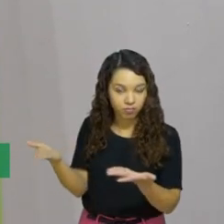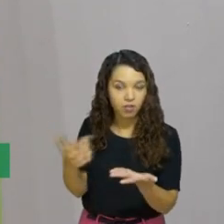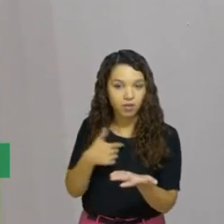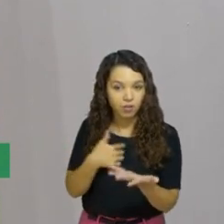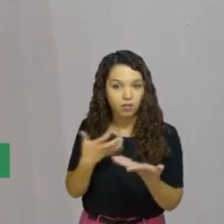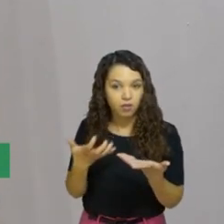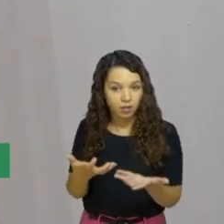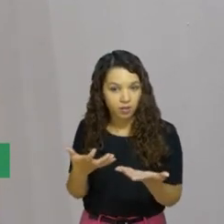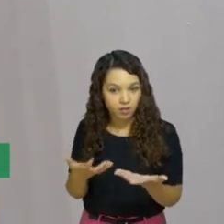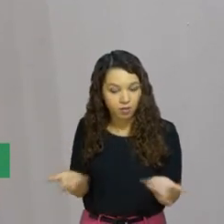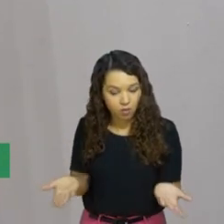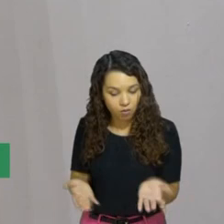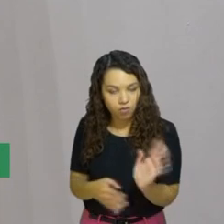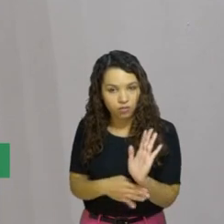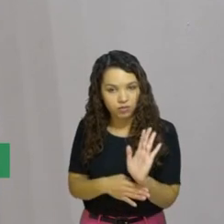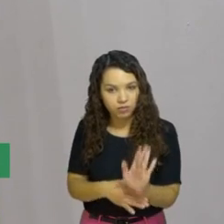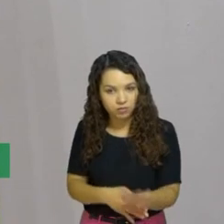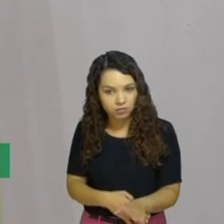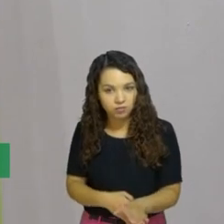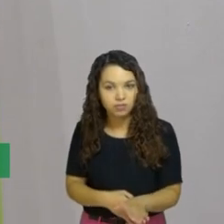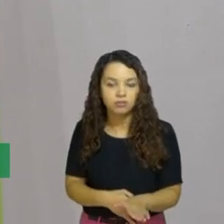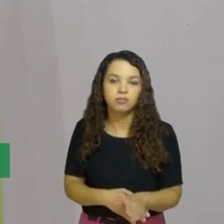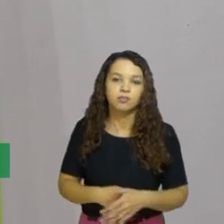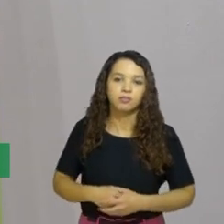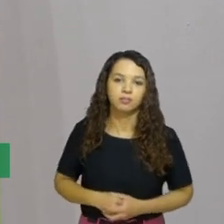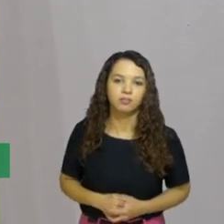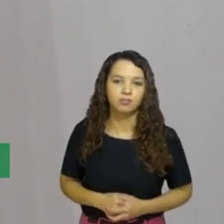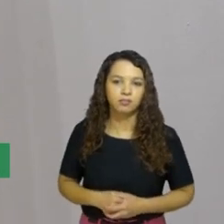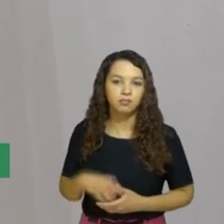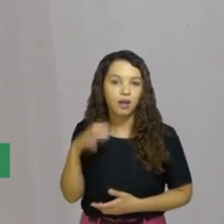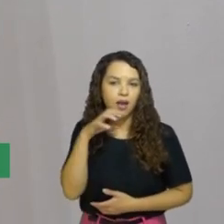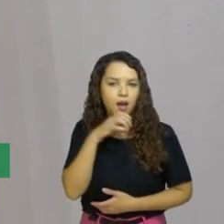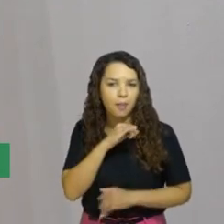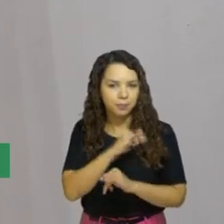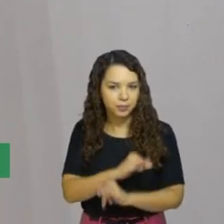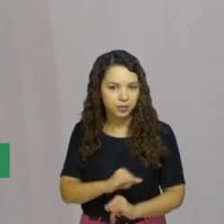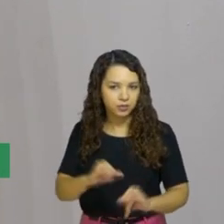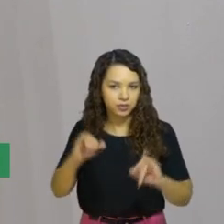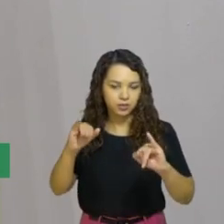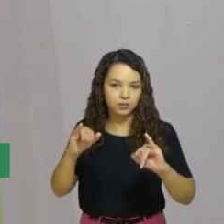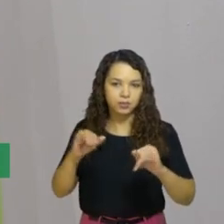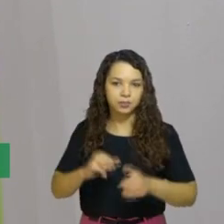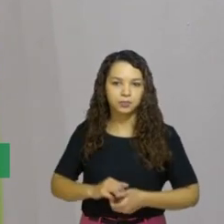à tarde de hoje, fazer uma rápida manifestação